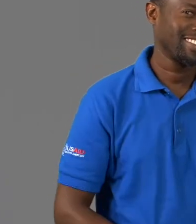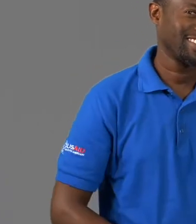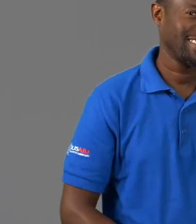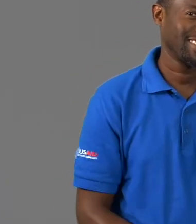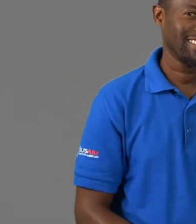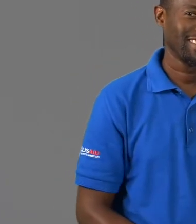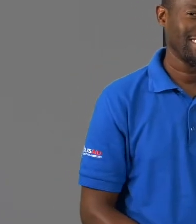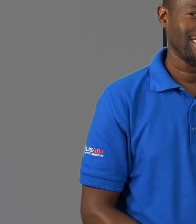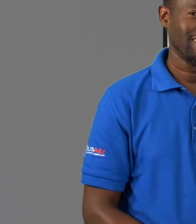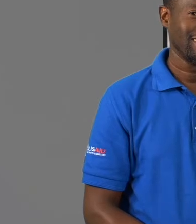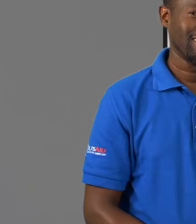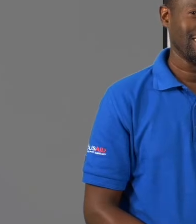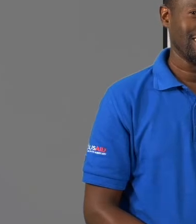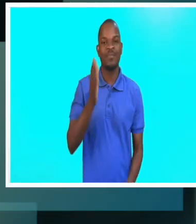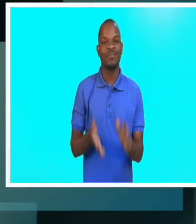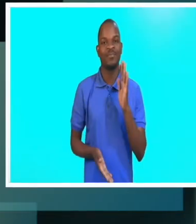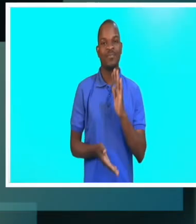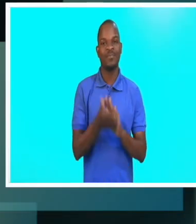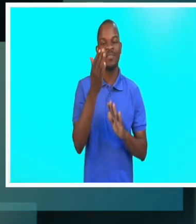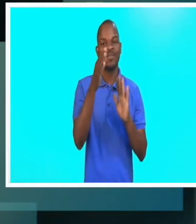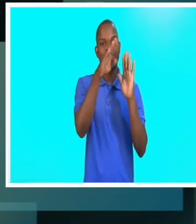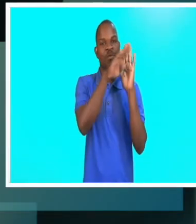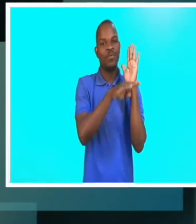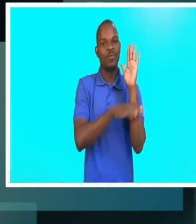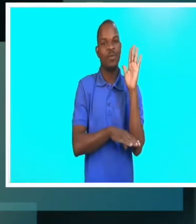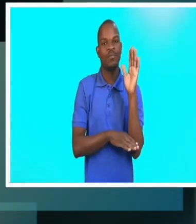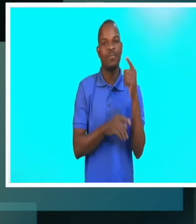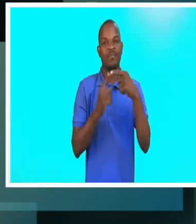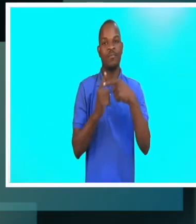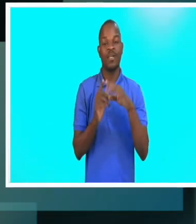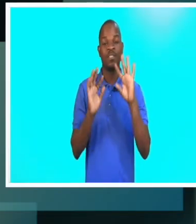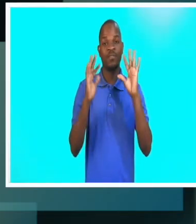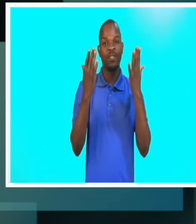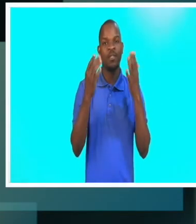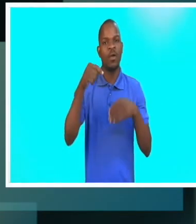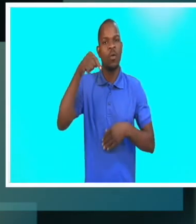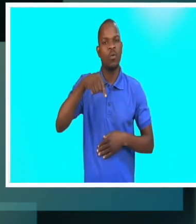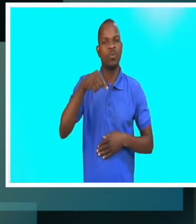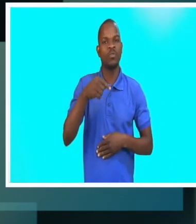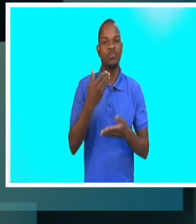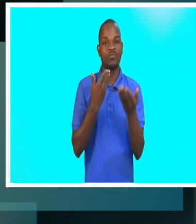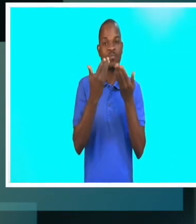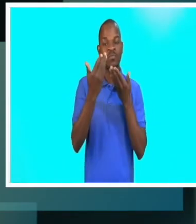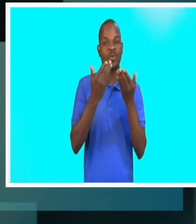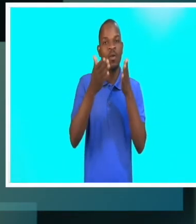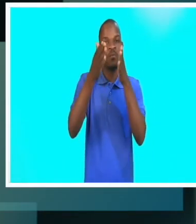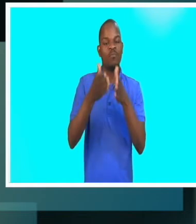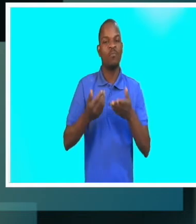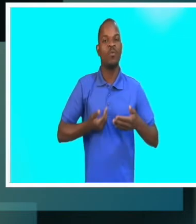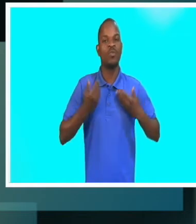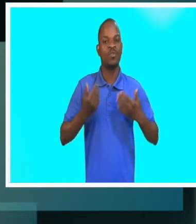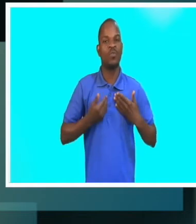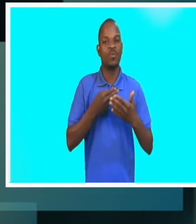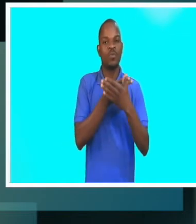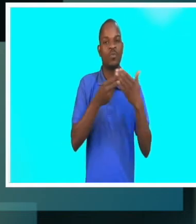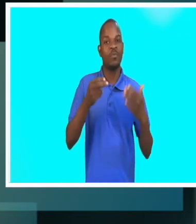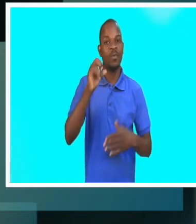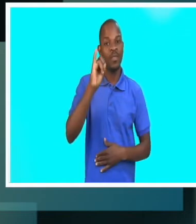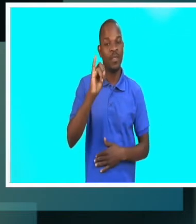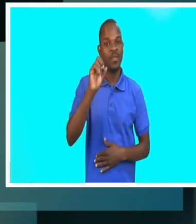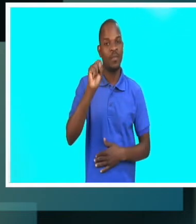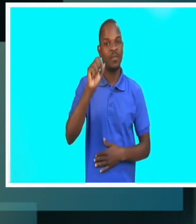estação radiofónica. Olá, está no ar o seu espaço Mais Vida. Hoje vamos conversar com uma jovem,